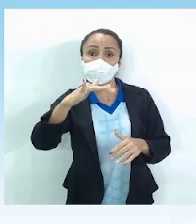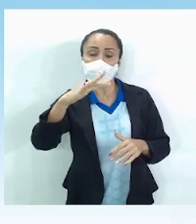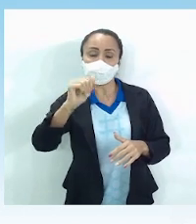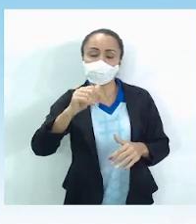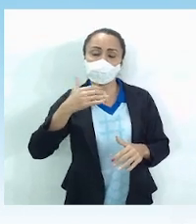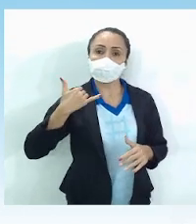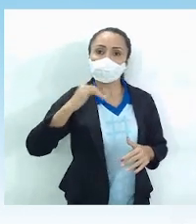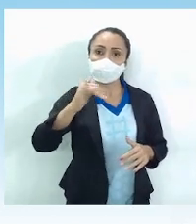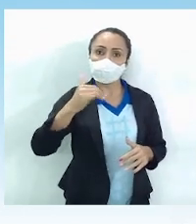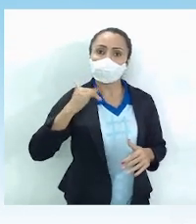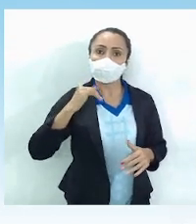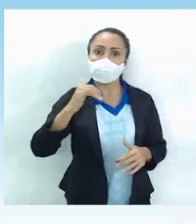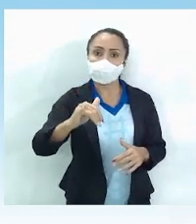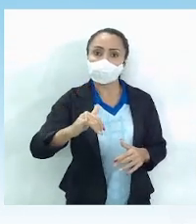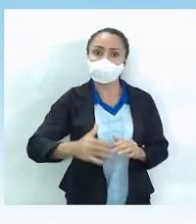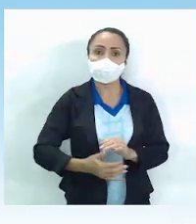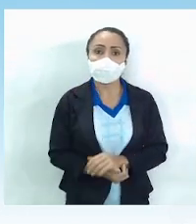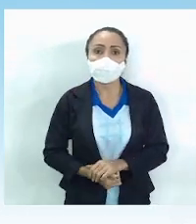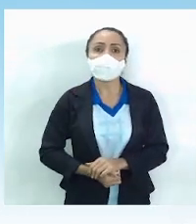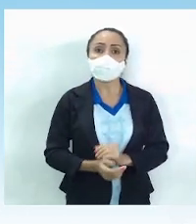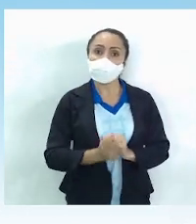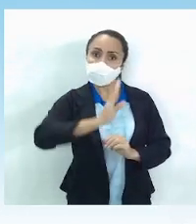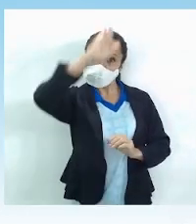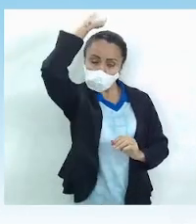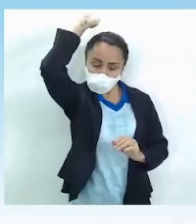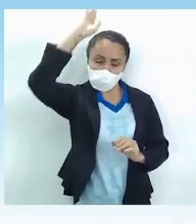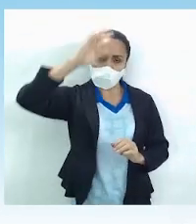Roma, contra o Roma. Aí